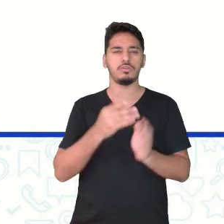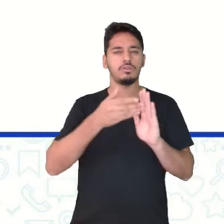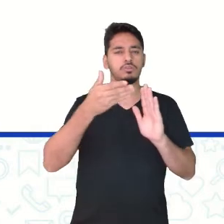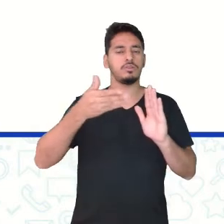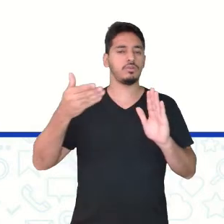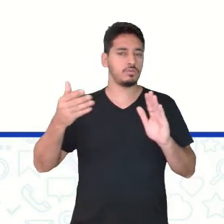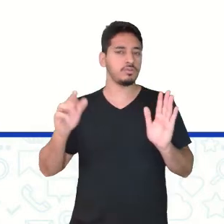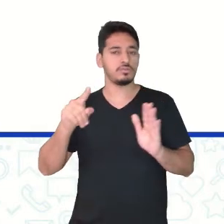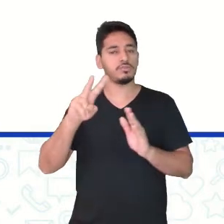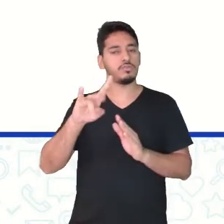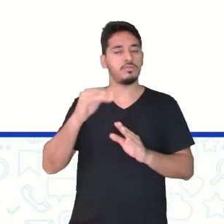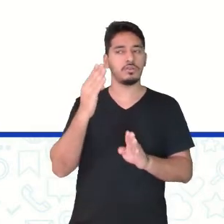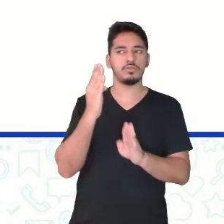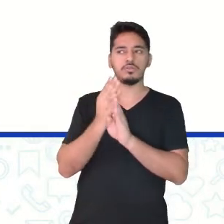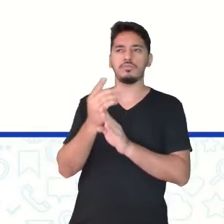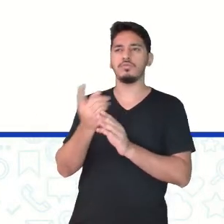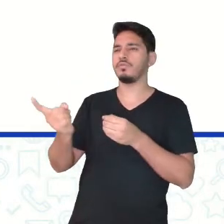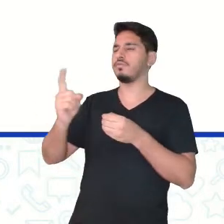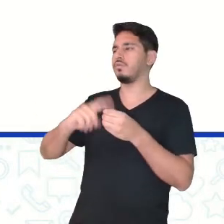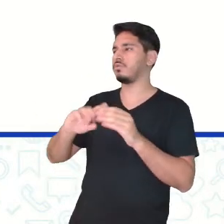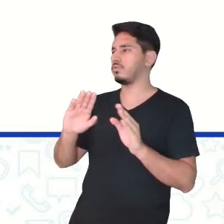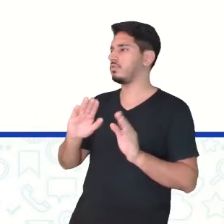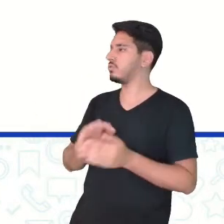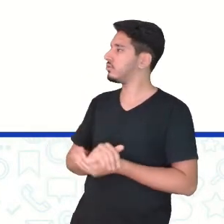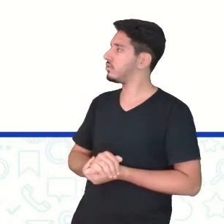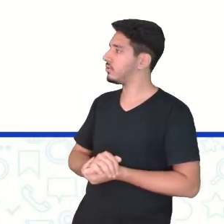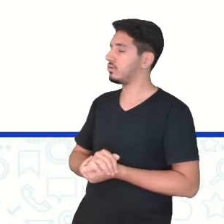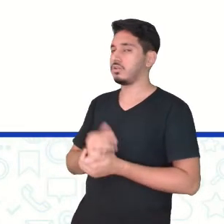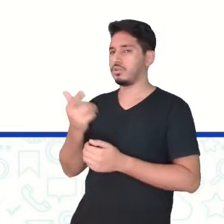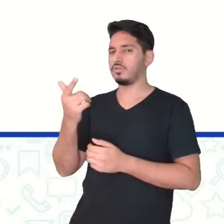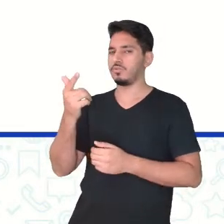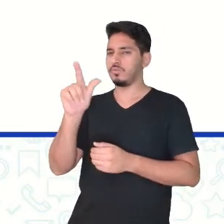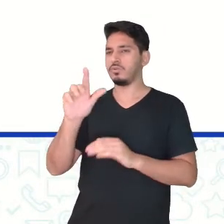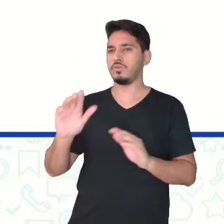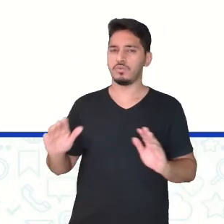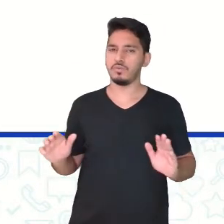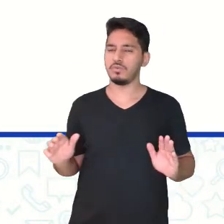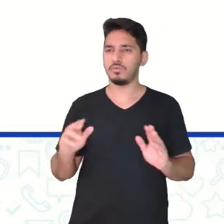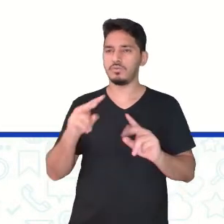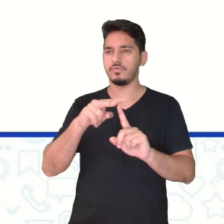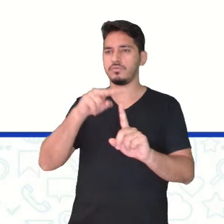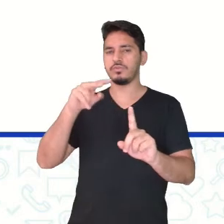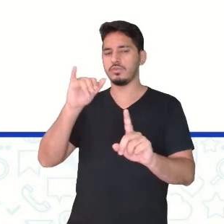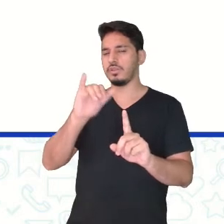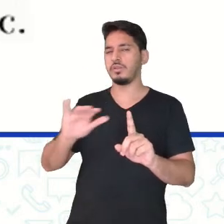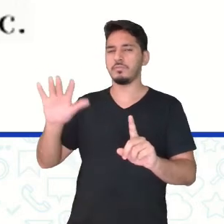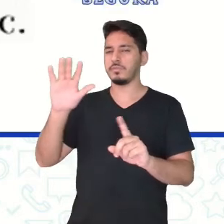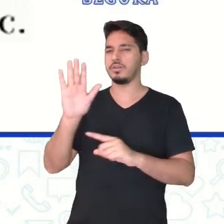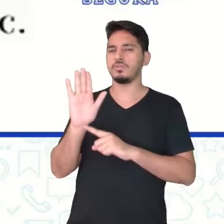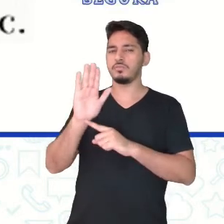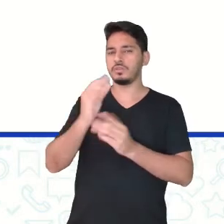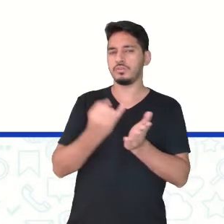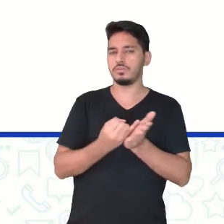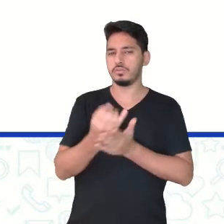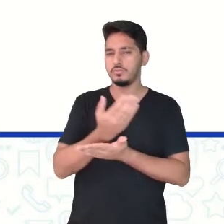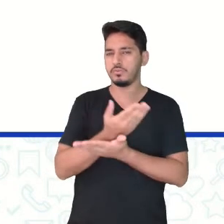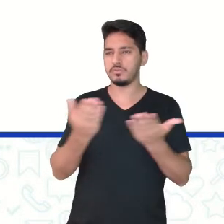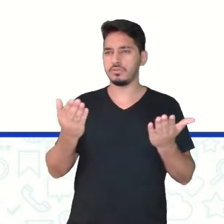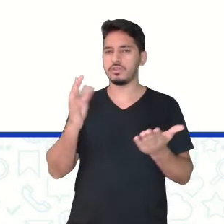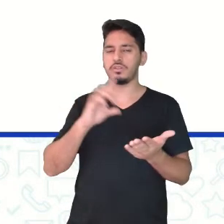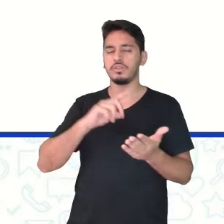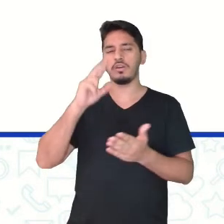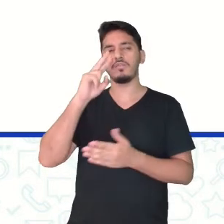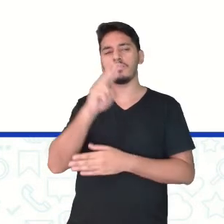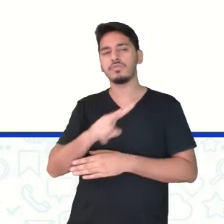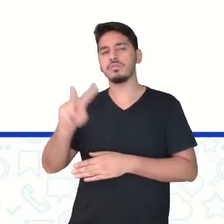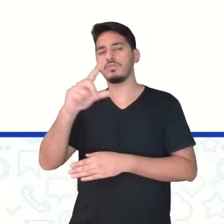você vai descobrindo. Eu vou voltar aqui numa outra visão aqui da figura que eu coloquei inicialmente para vocês terem a visão